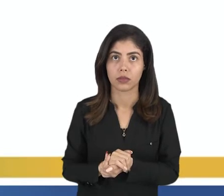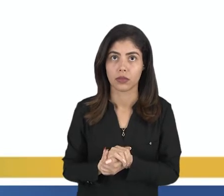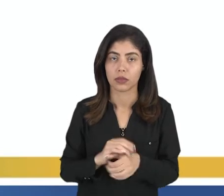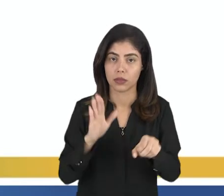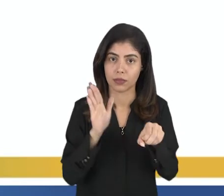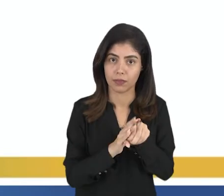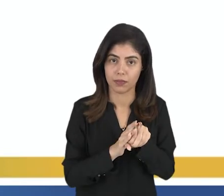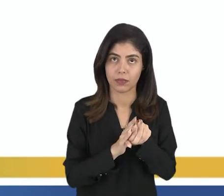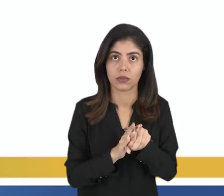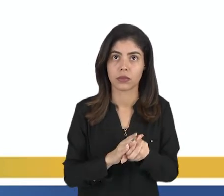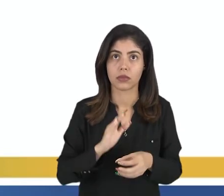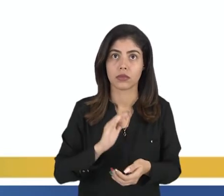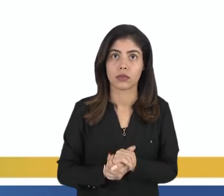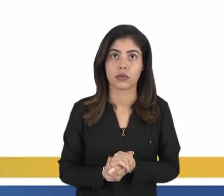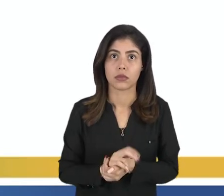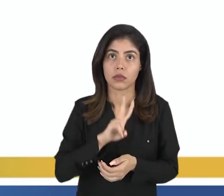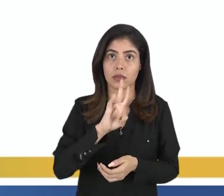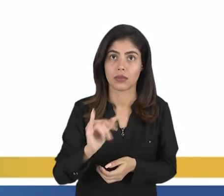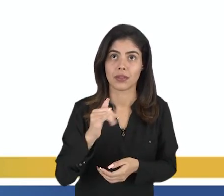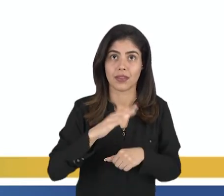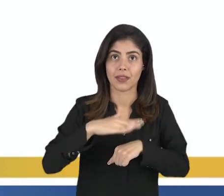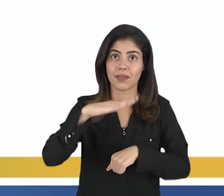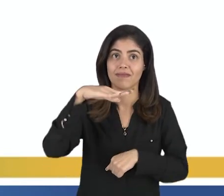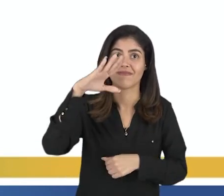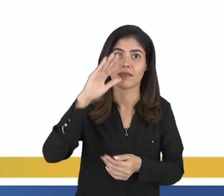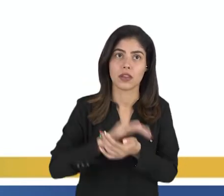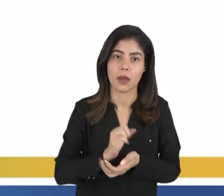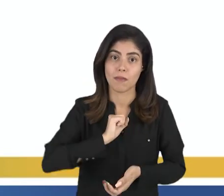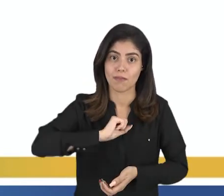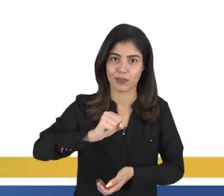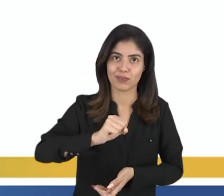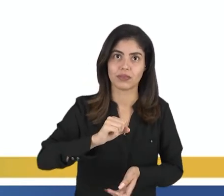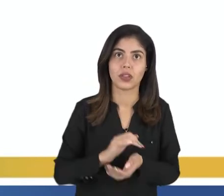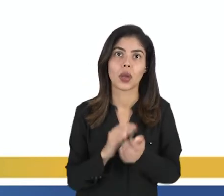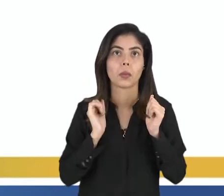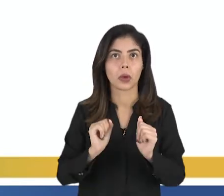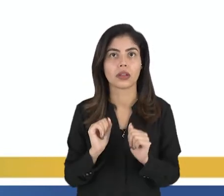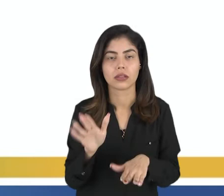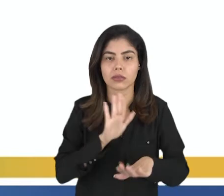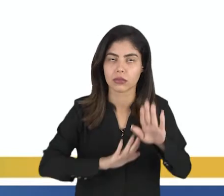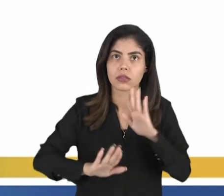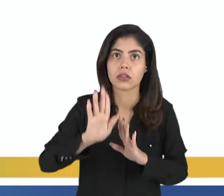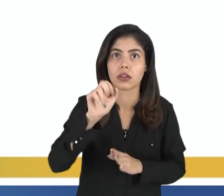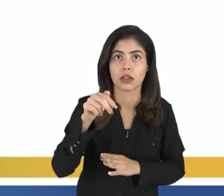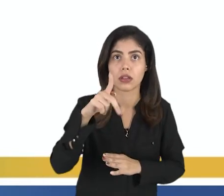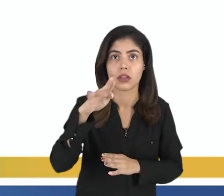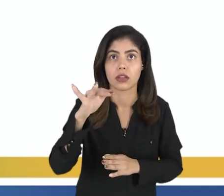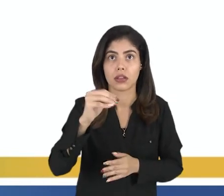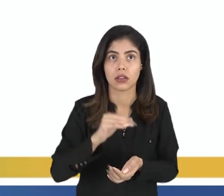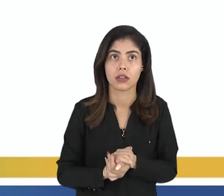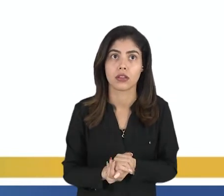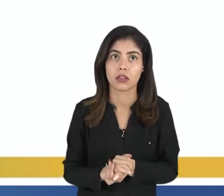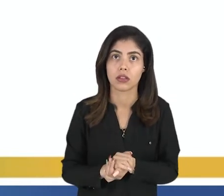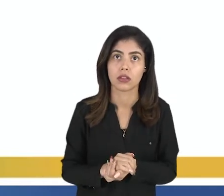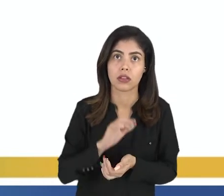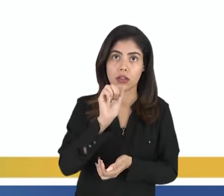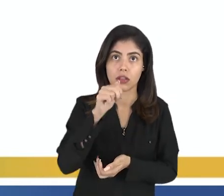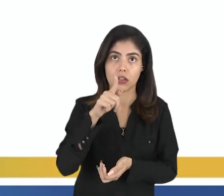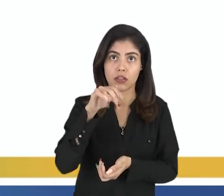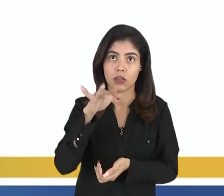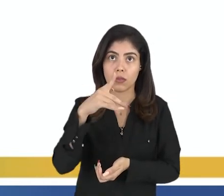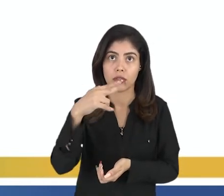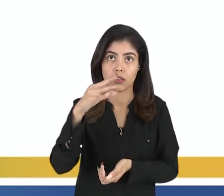casos de entupimento das artérias levam ao risco maior de infarto e pode ser tratada por um desentupimento que nós